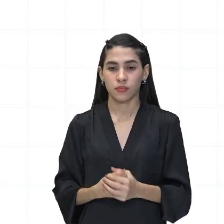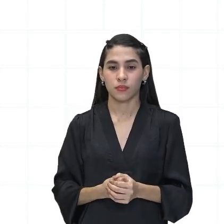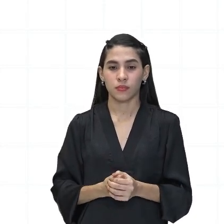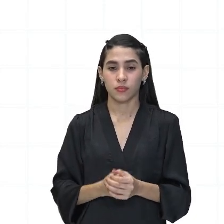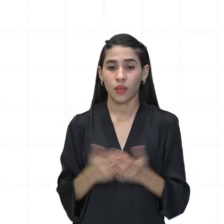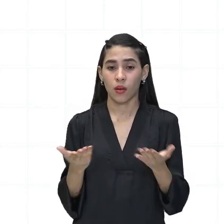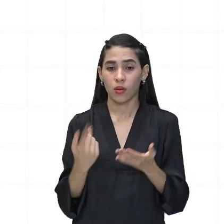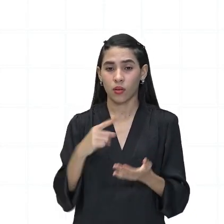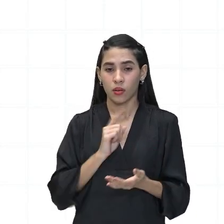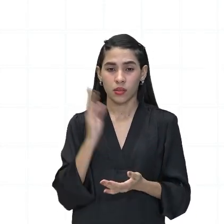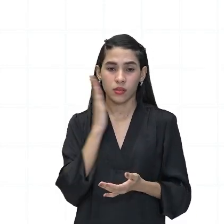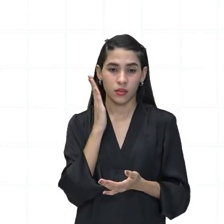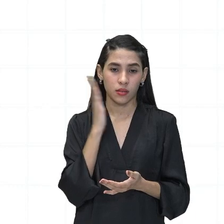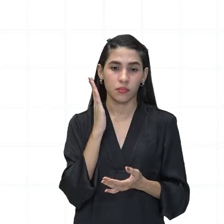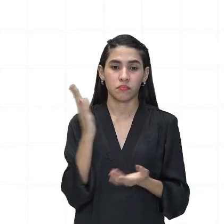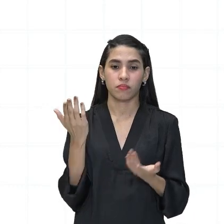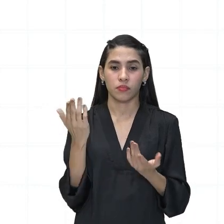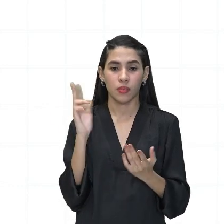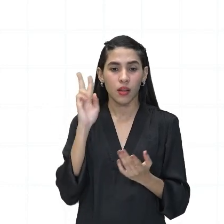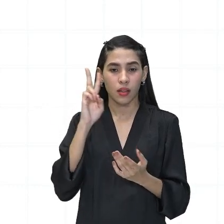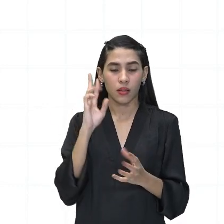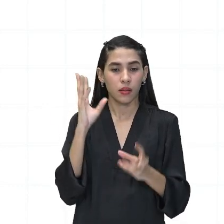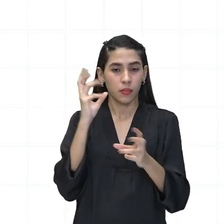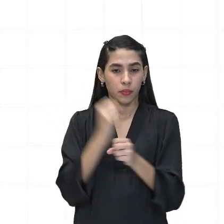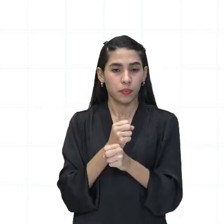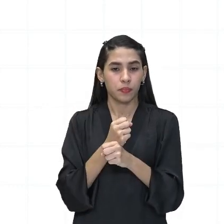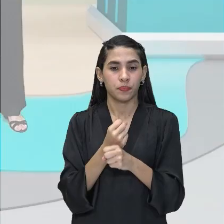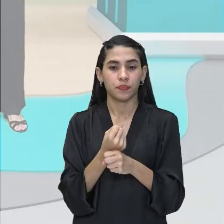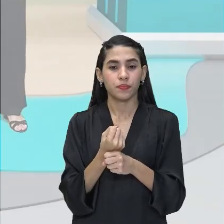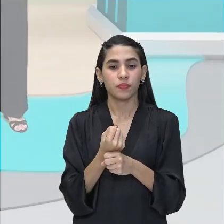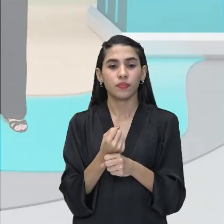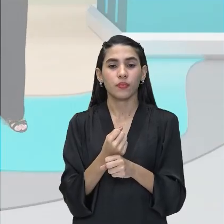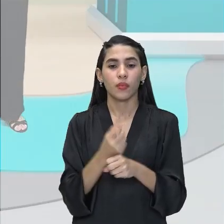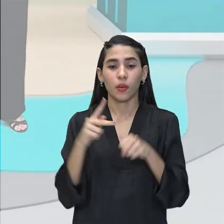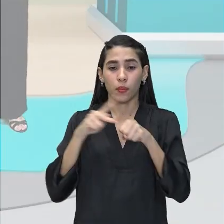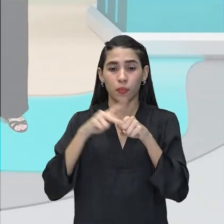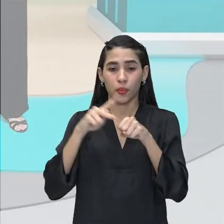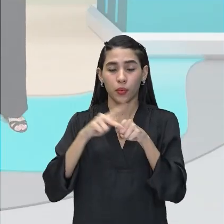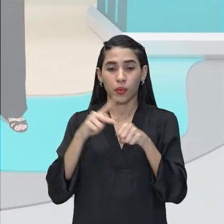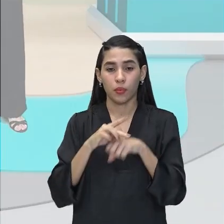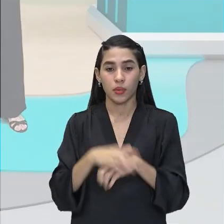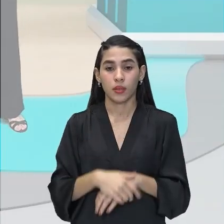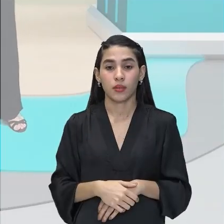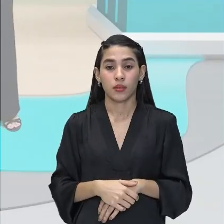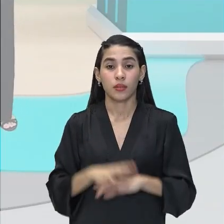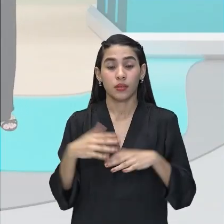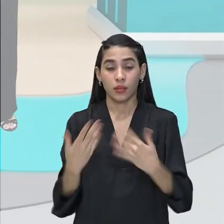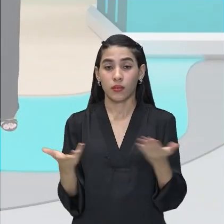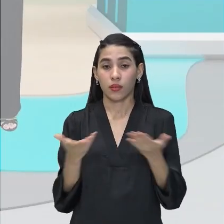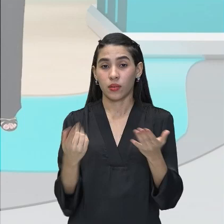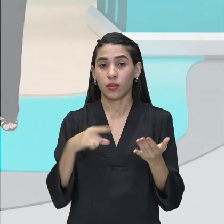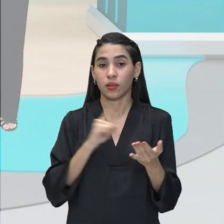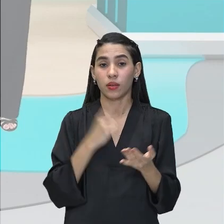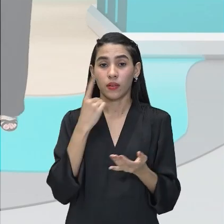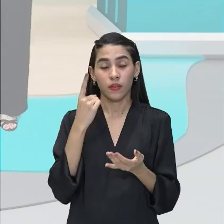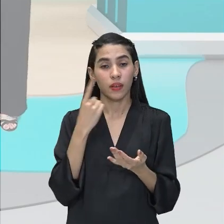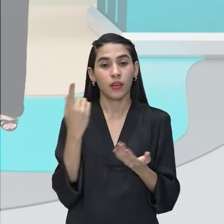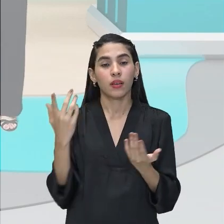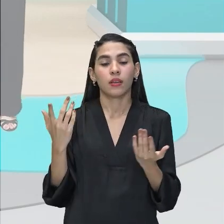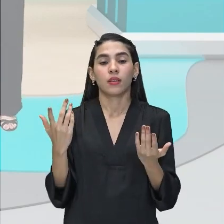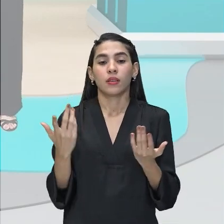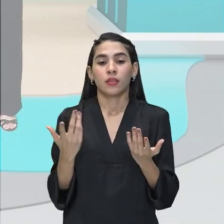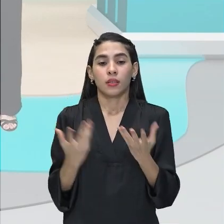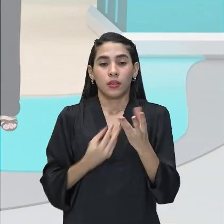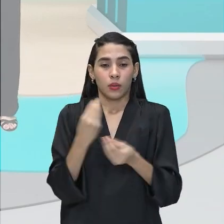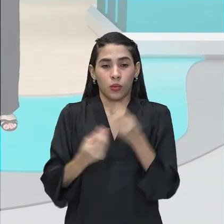o que relembrou, né? Quais são os nossos pronomes oblíquos. Então, vamos agora verificar aqui,